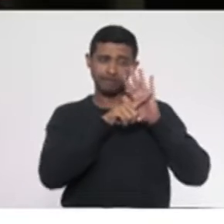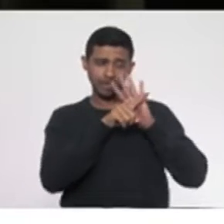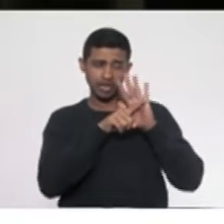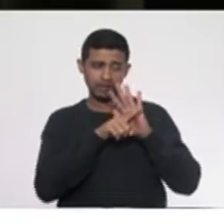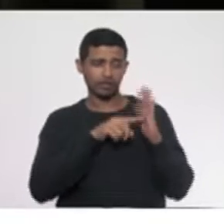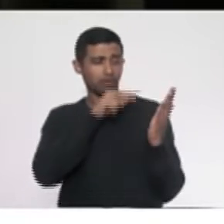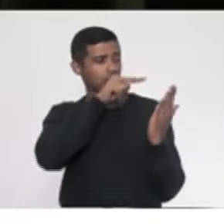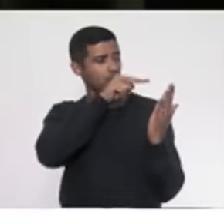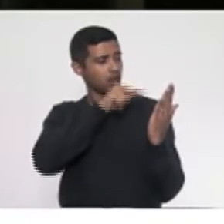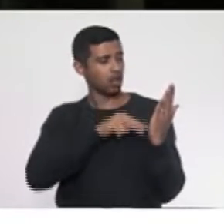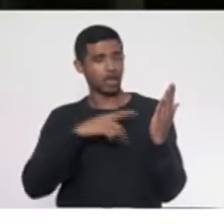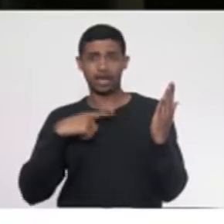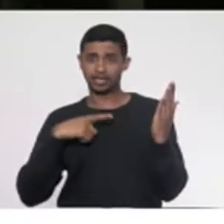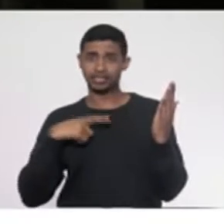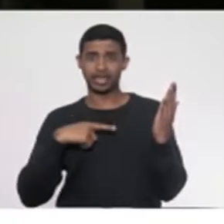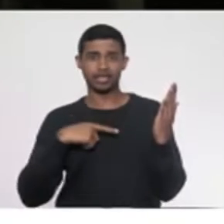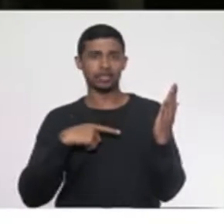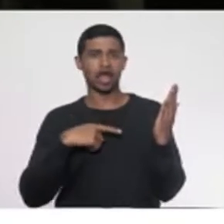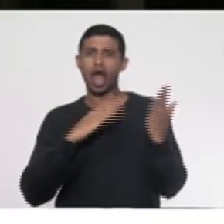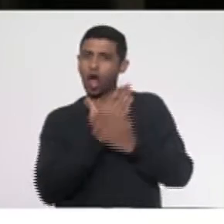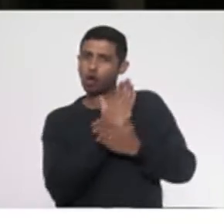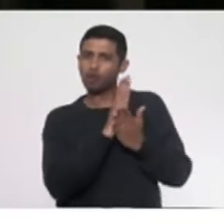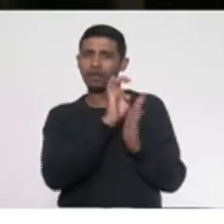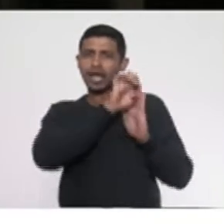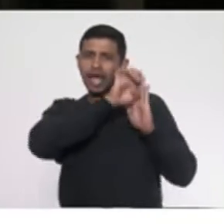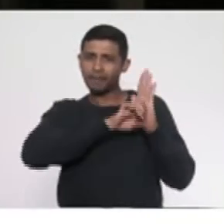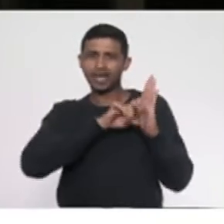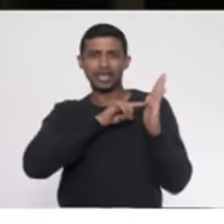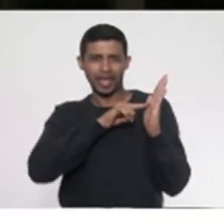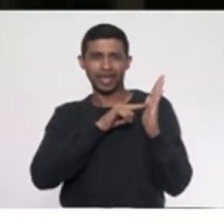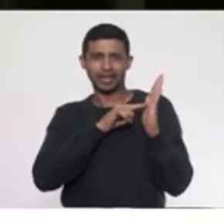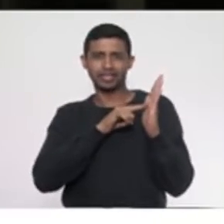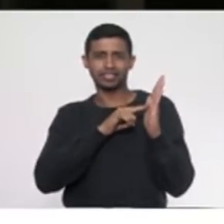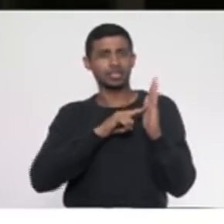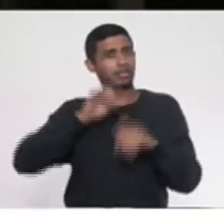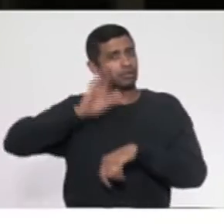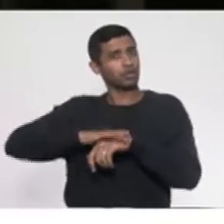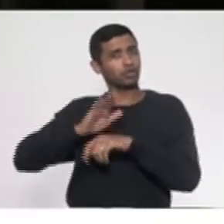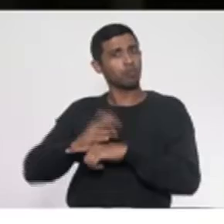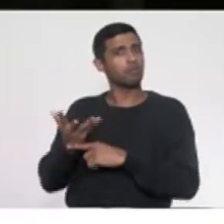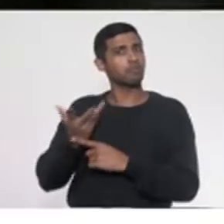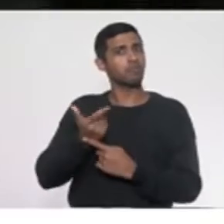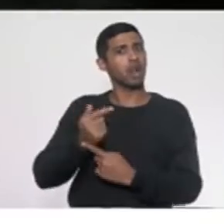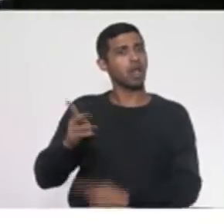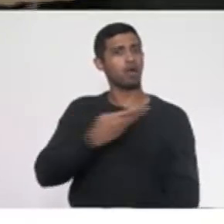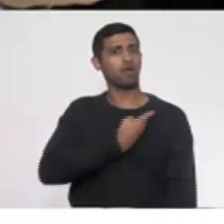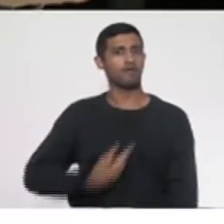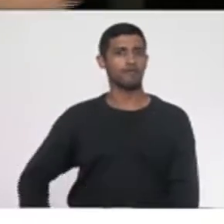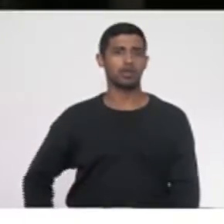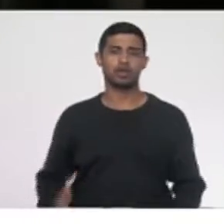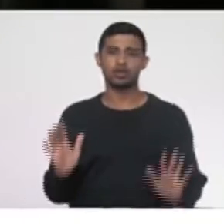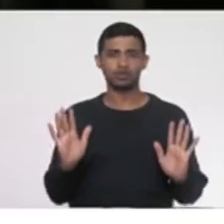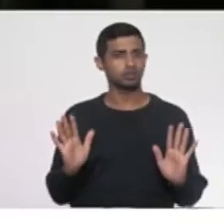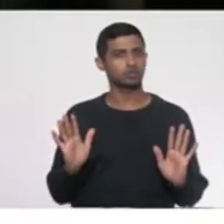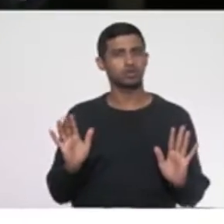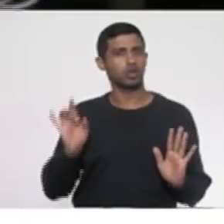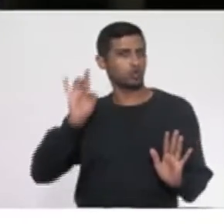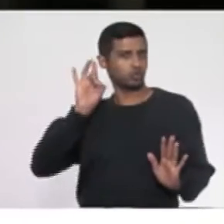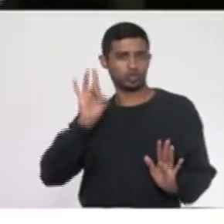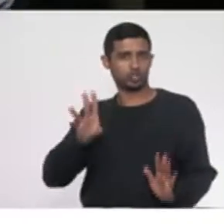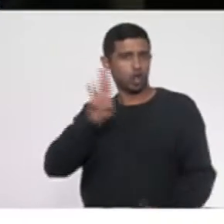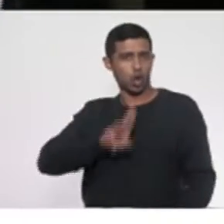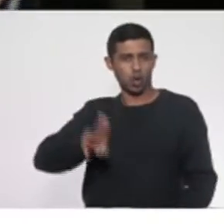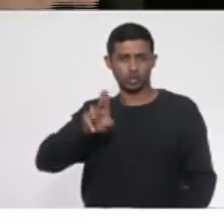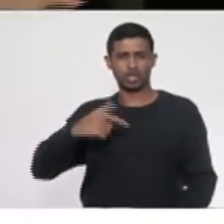parte significativa dessas emendas foram propostas pelo próprio governo. Só utilizaram, que não tem nada